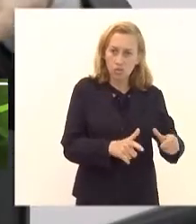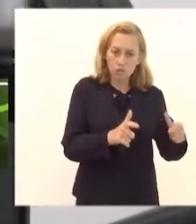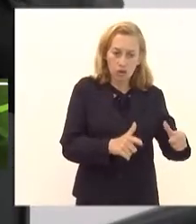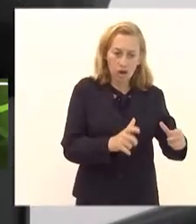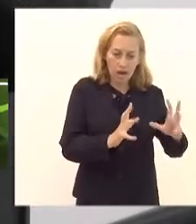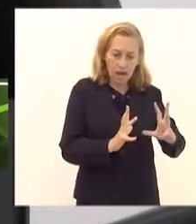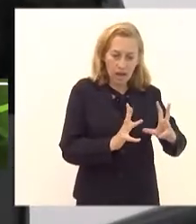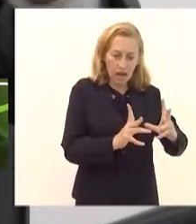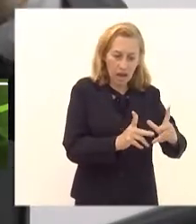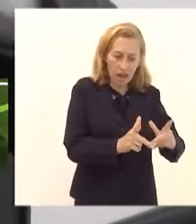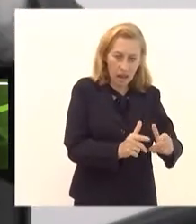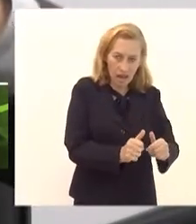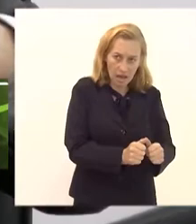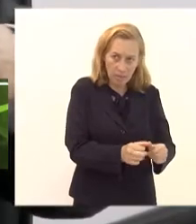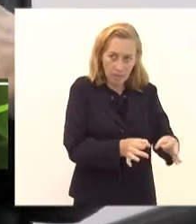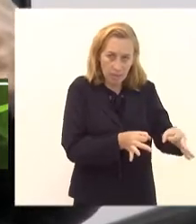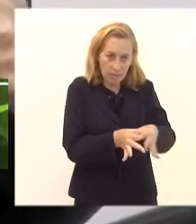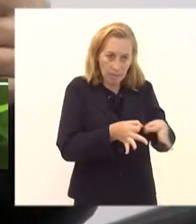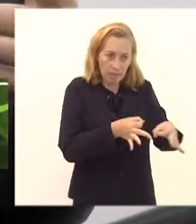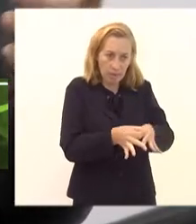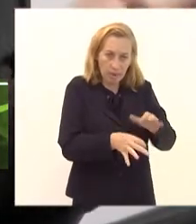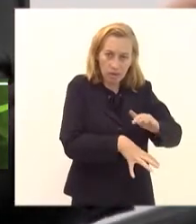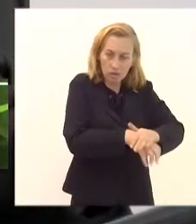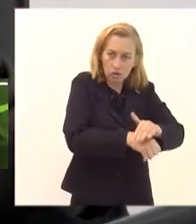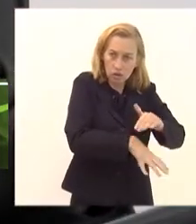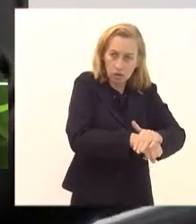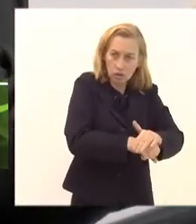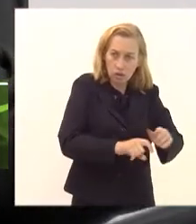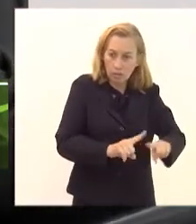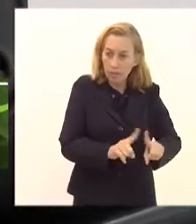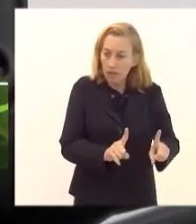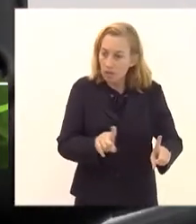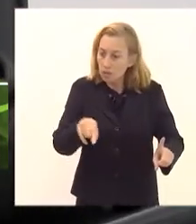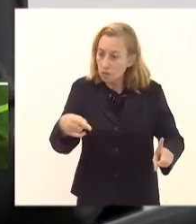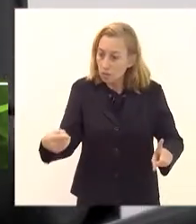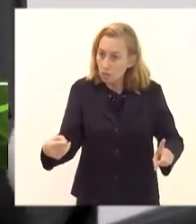limpa, canaliza, etc. Mas a jusante está tudo